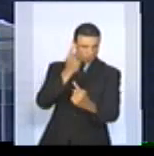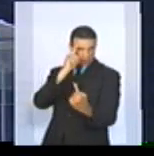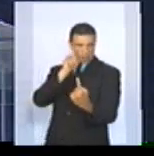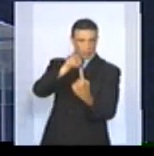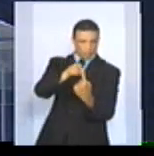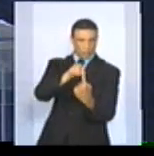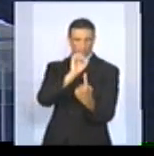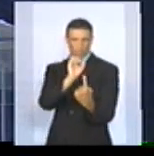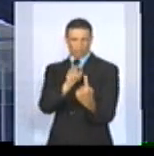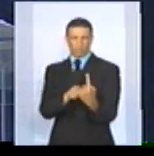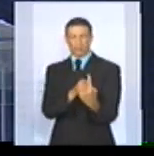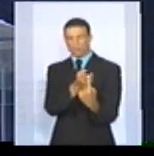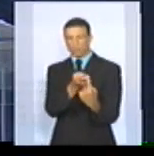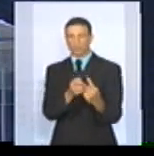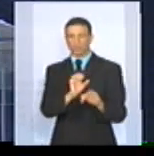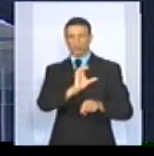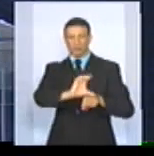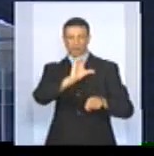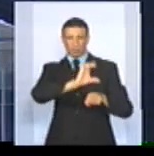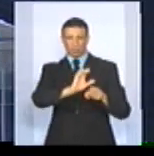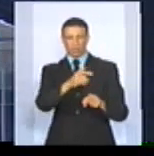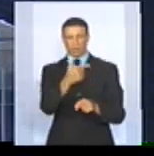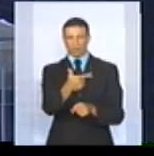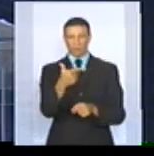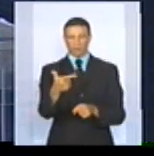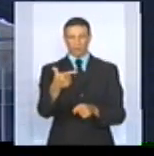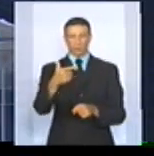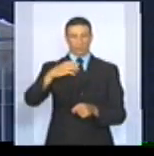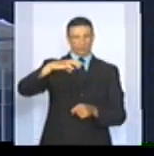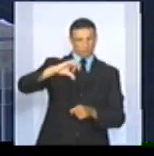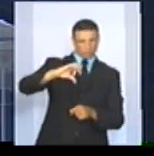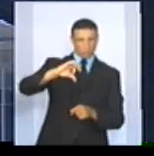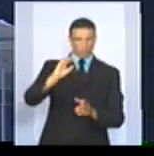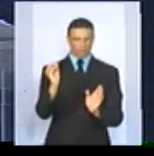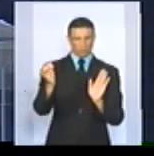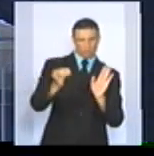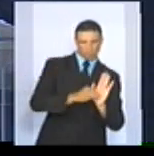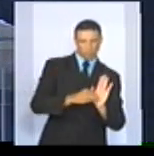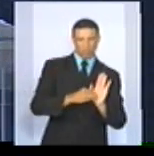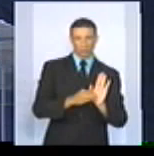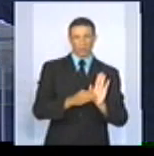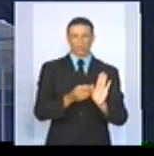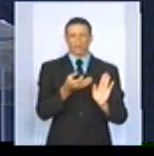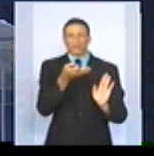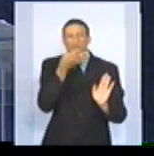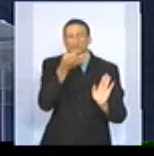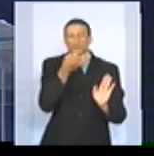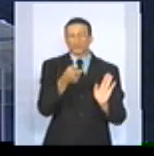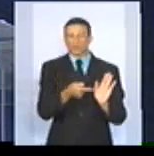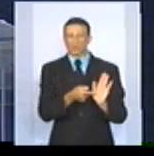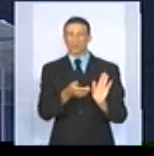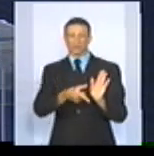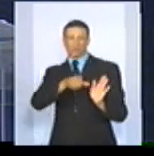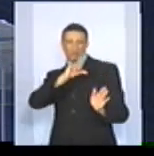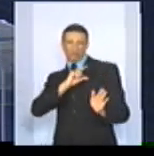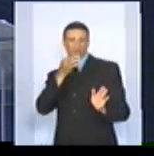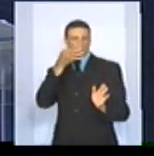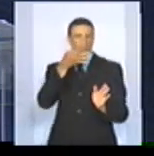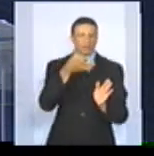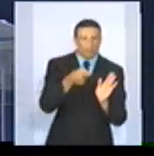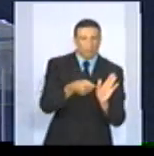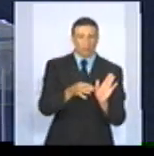ANCIDE, nos termos da medida provisória 2228 que o criou, consistem, nós já vimos aqui, em aumentar